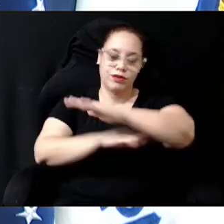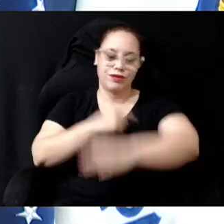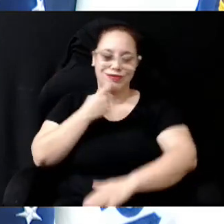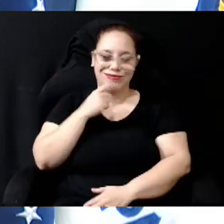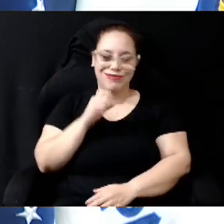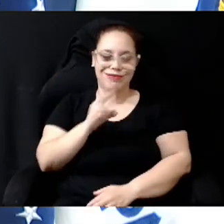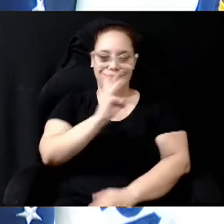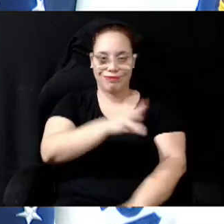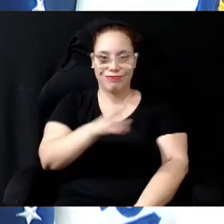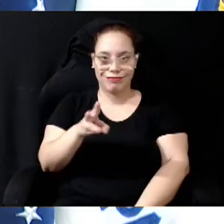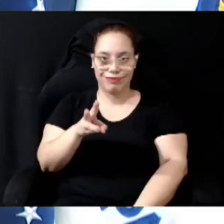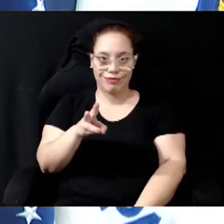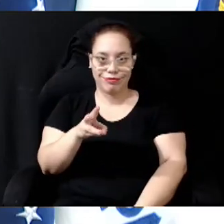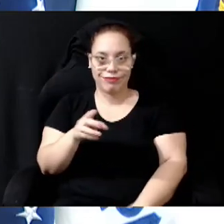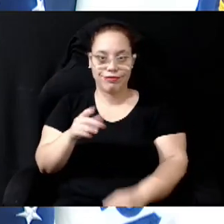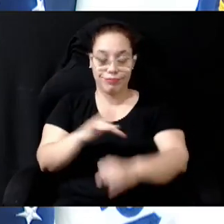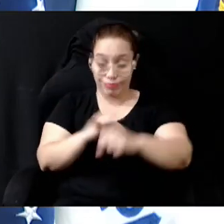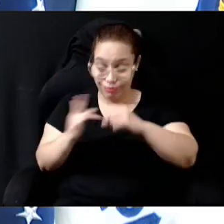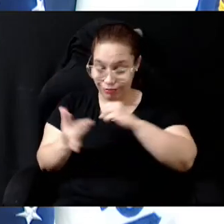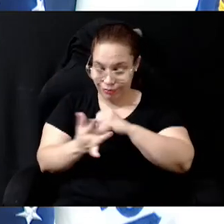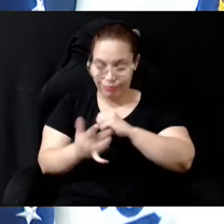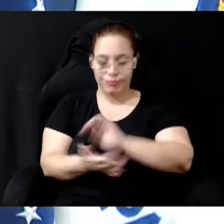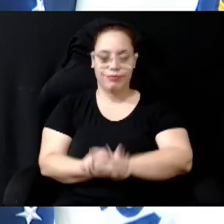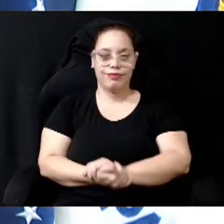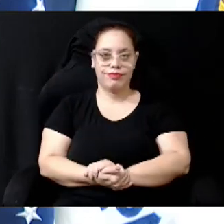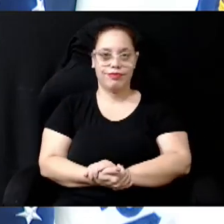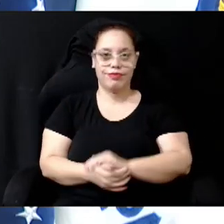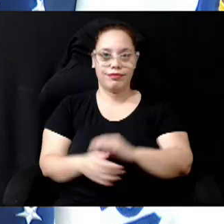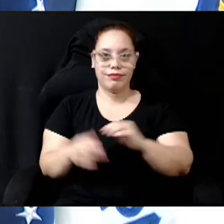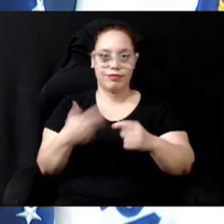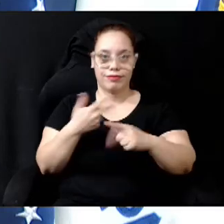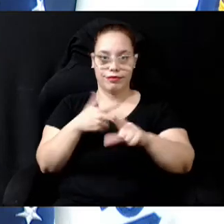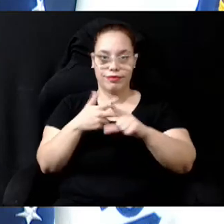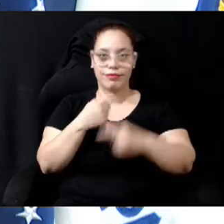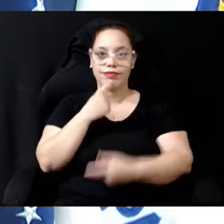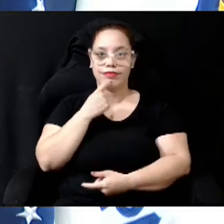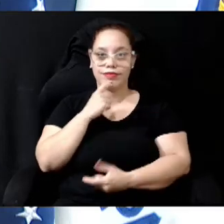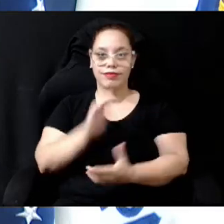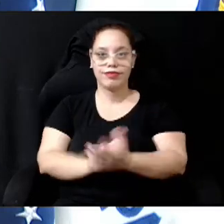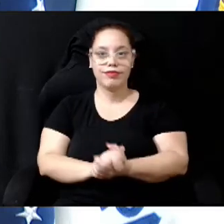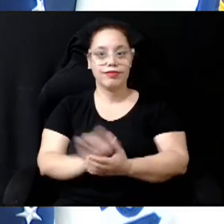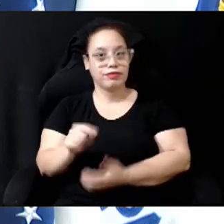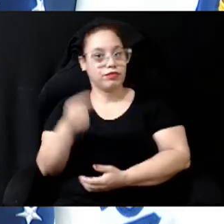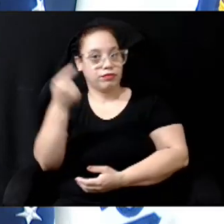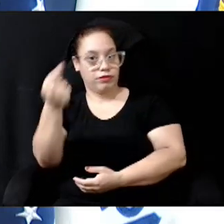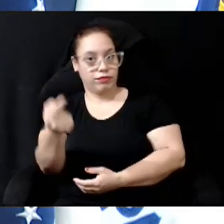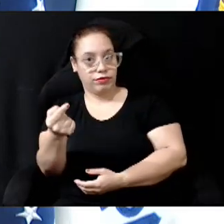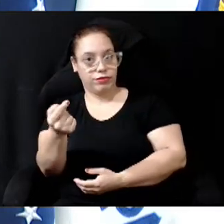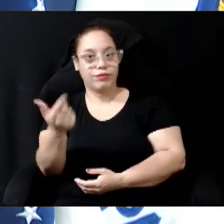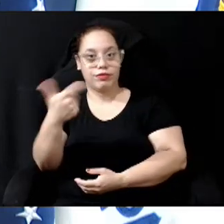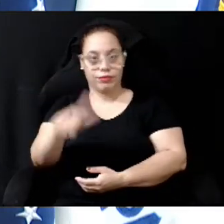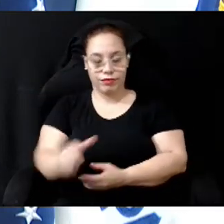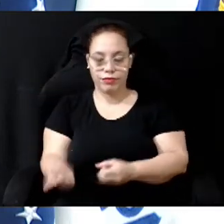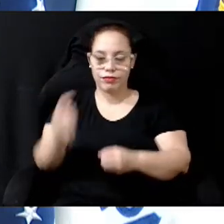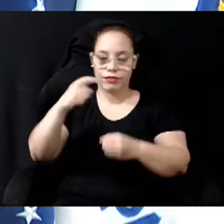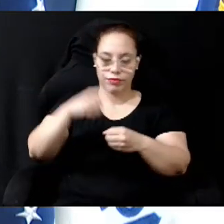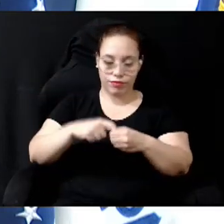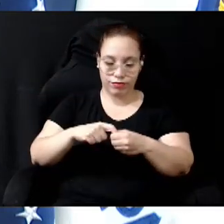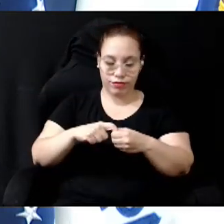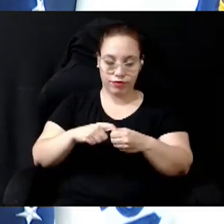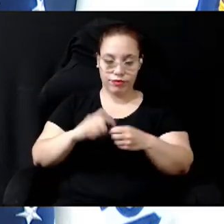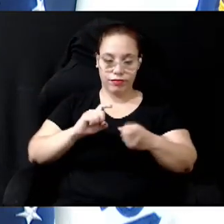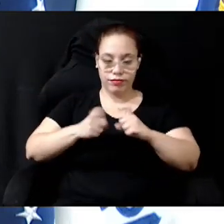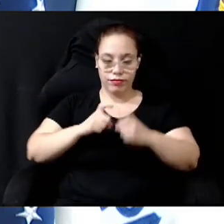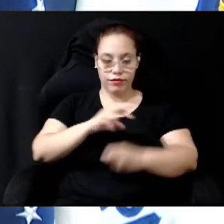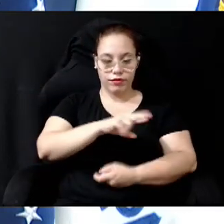e nas redes sociais do Legislativo Campineiro. Em instantes, de novo, de volta, então, à reunião ordinária de